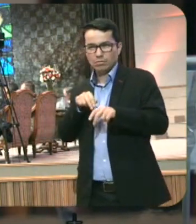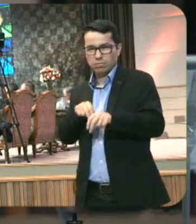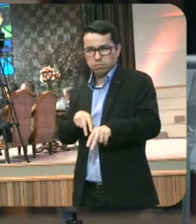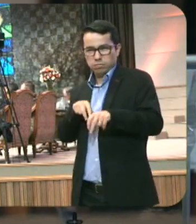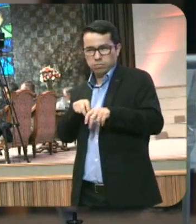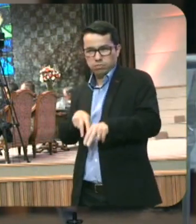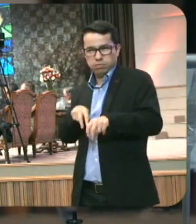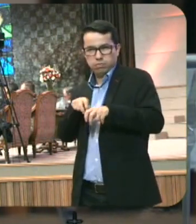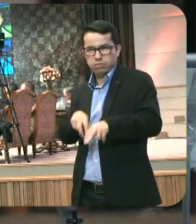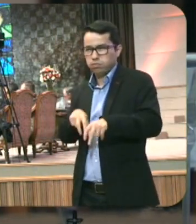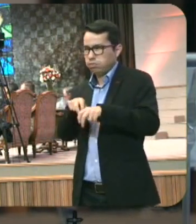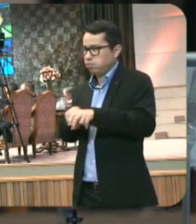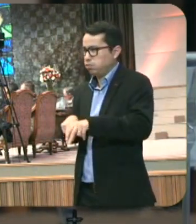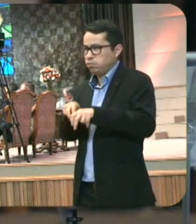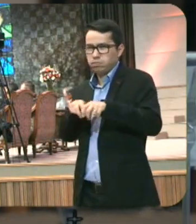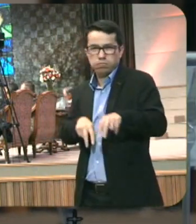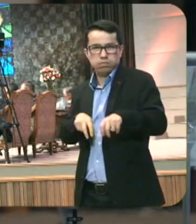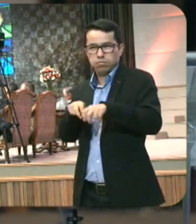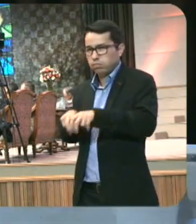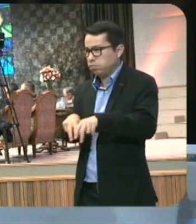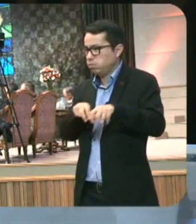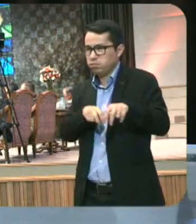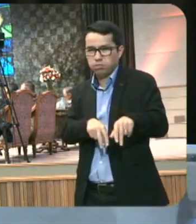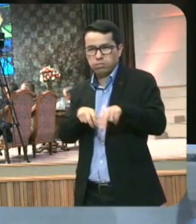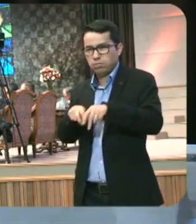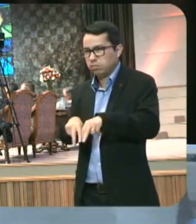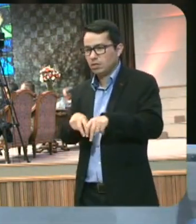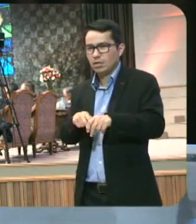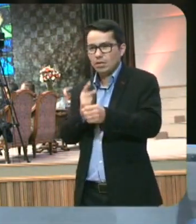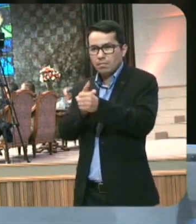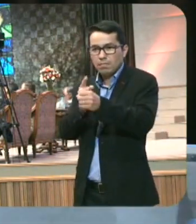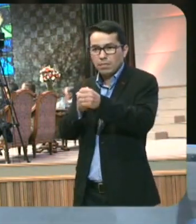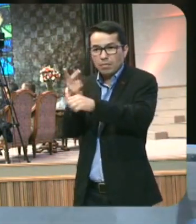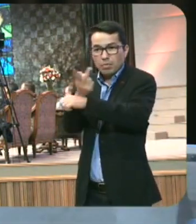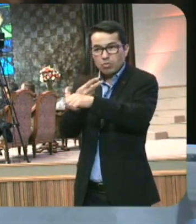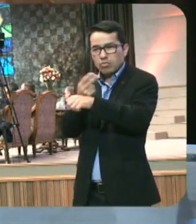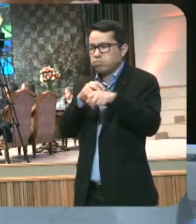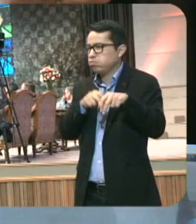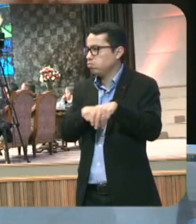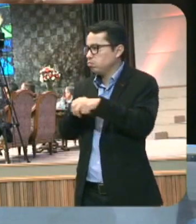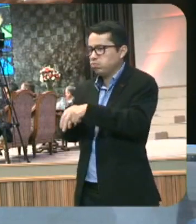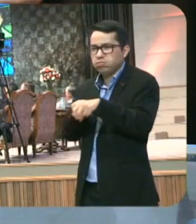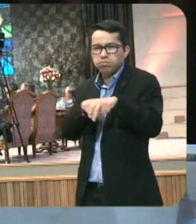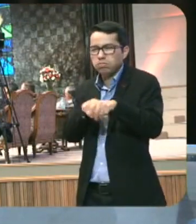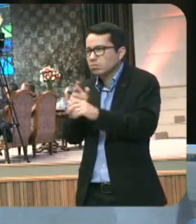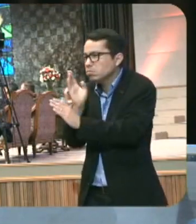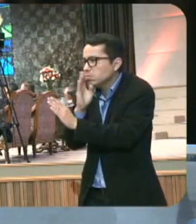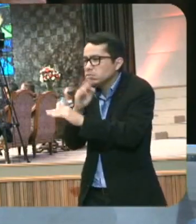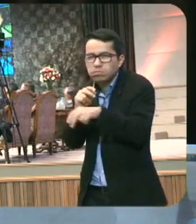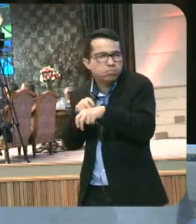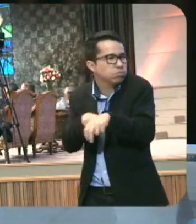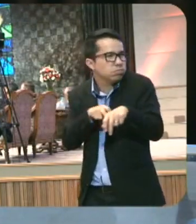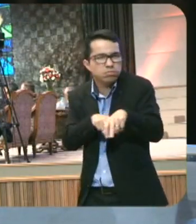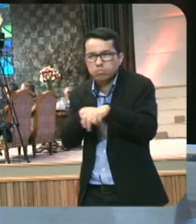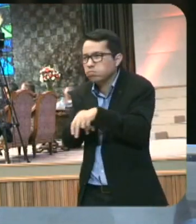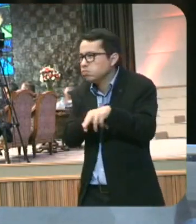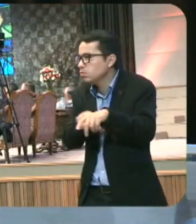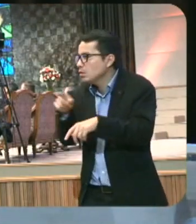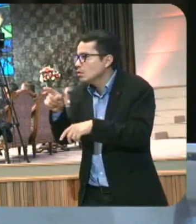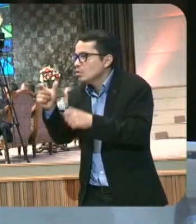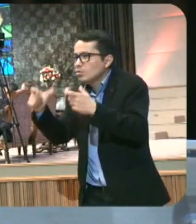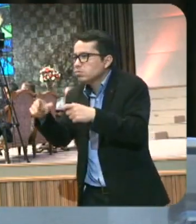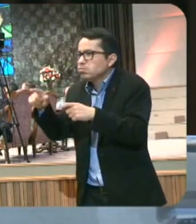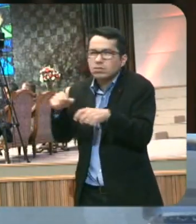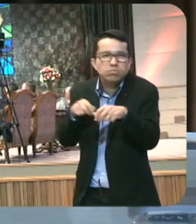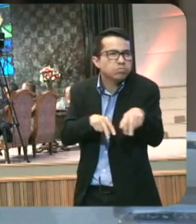qual seria a próxima cidade a ser conquistada, como seriam feitas as batalhas futuras, e eles estavam se preparando para